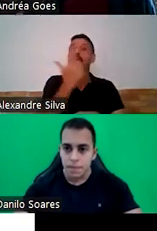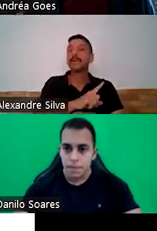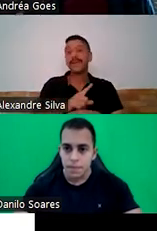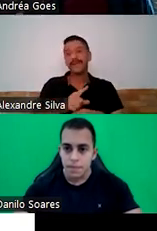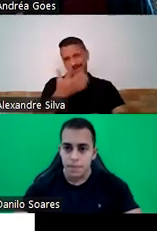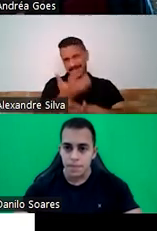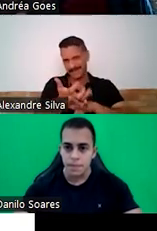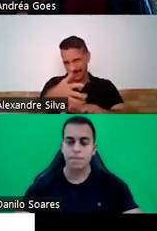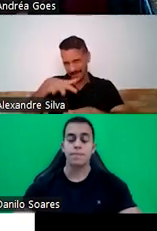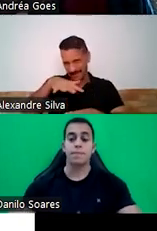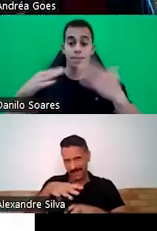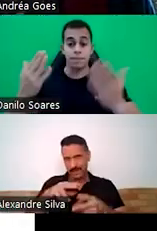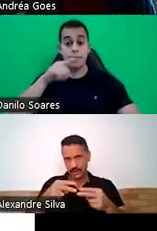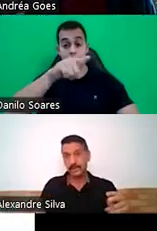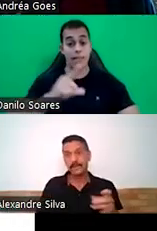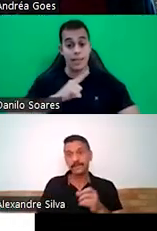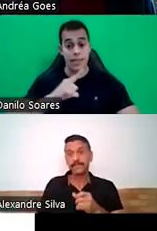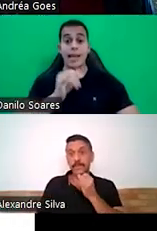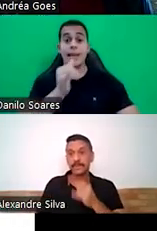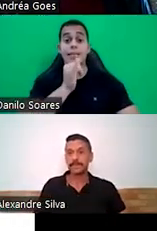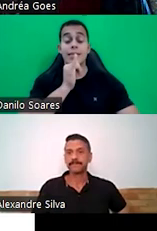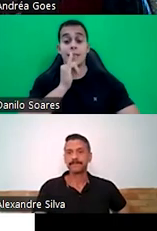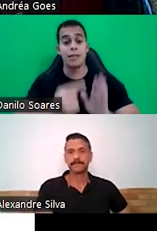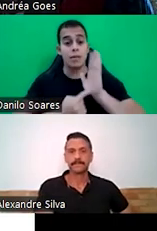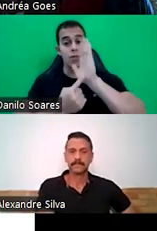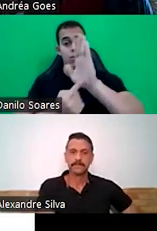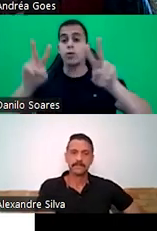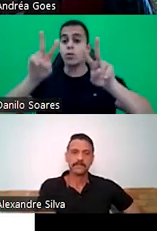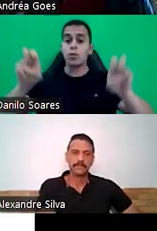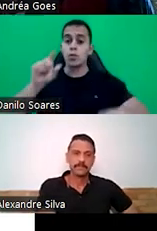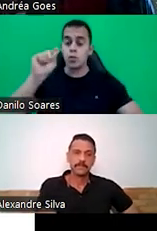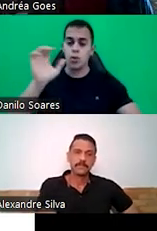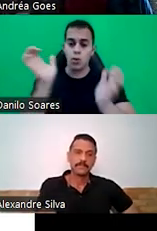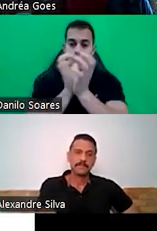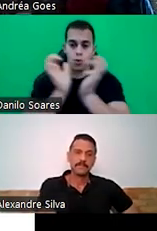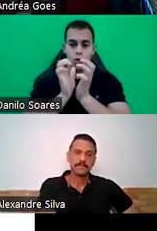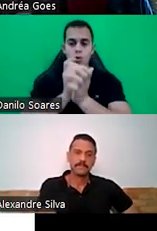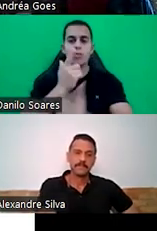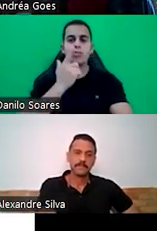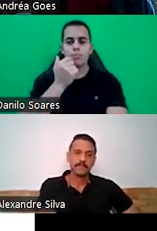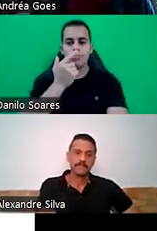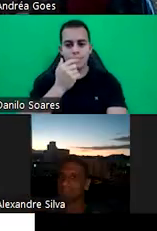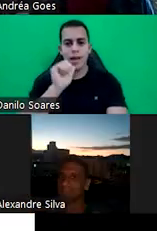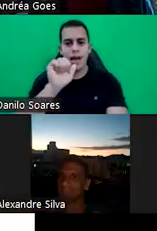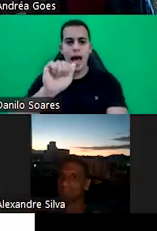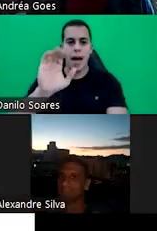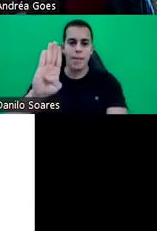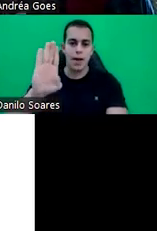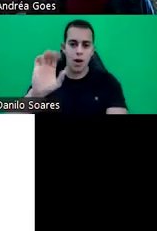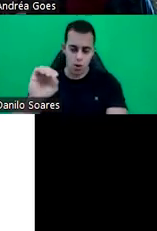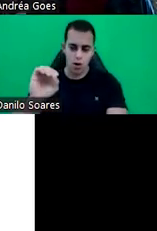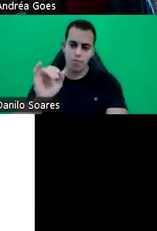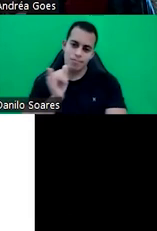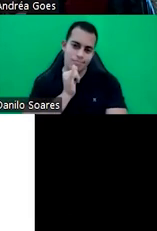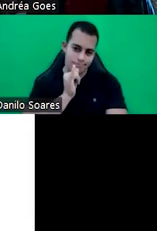Então, aqui eu tenho um exemplo em relação ao grupo sanguíneo ABO, por exemplo. Então,